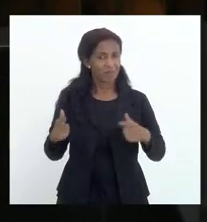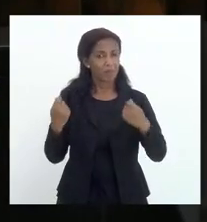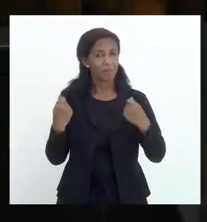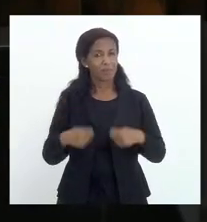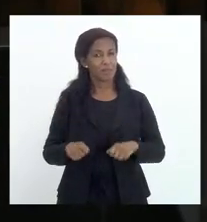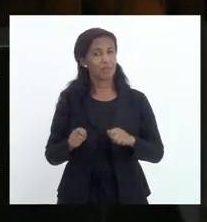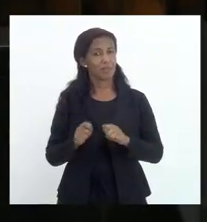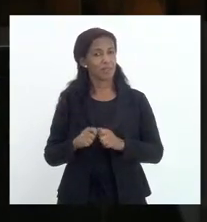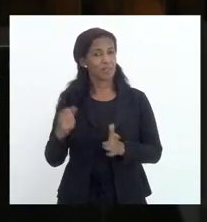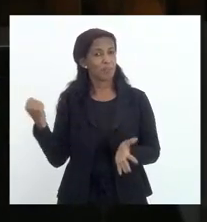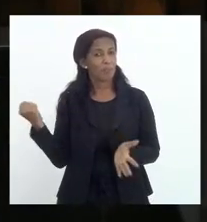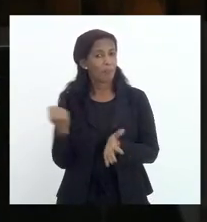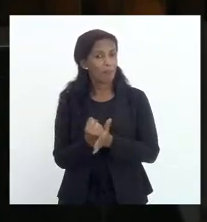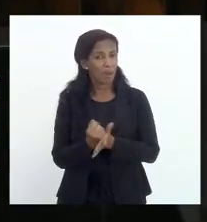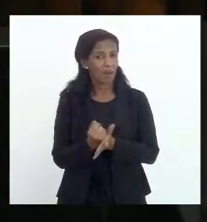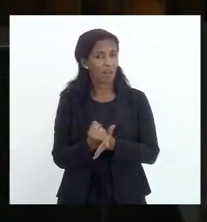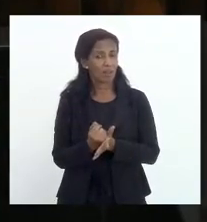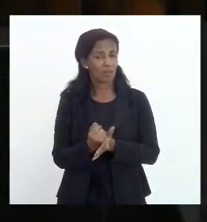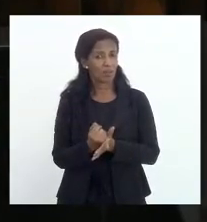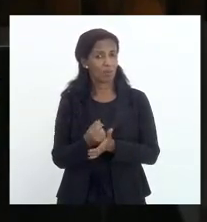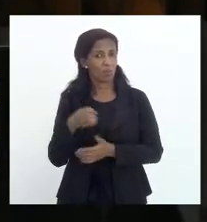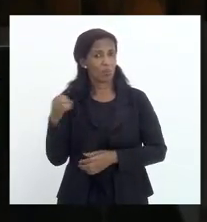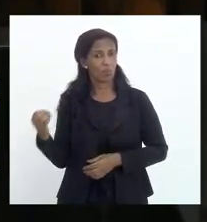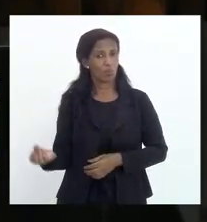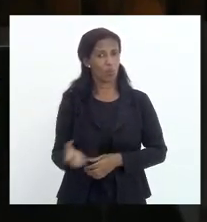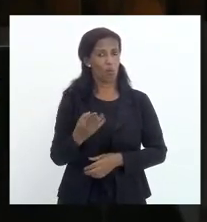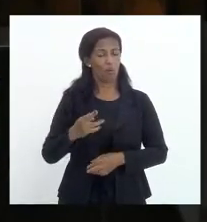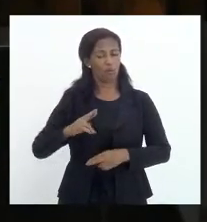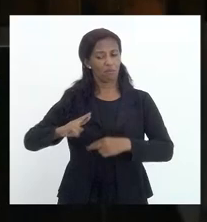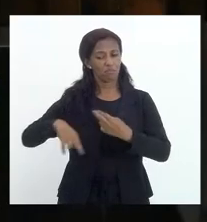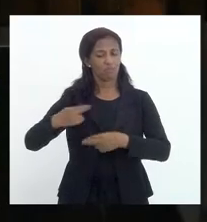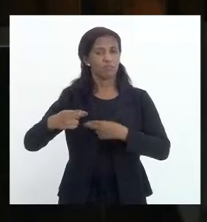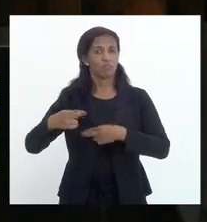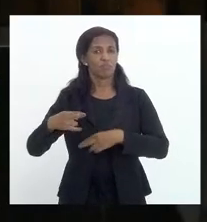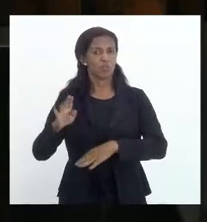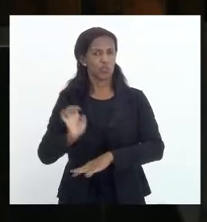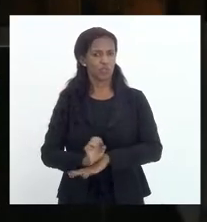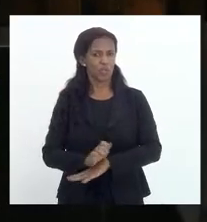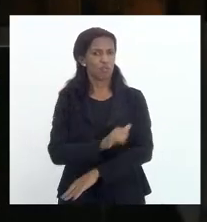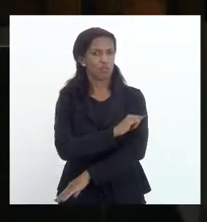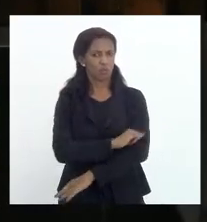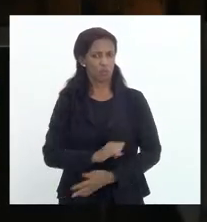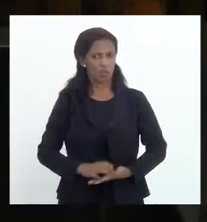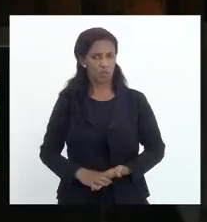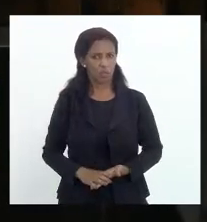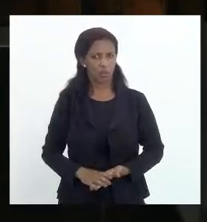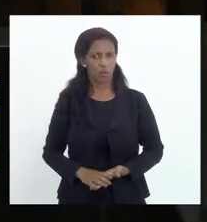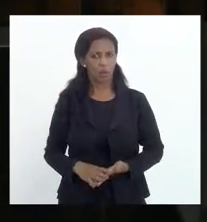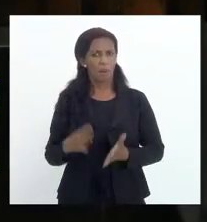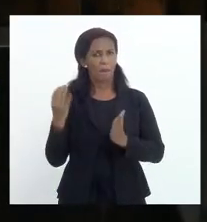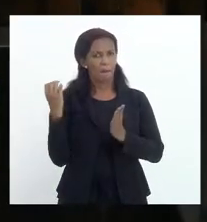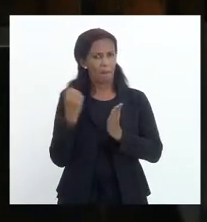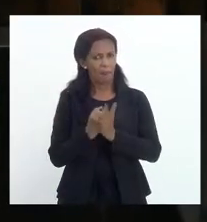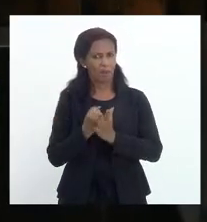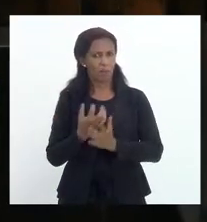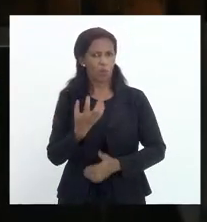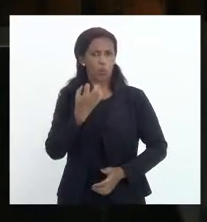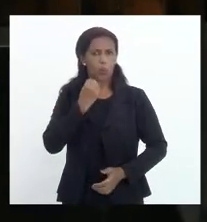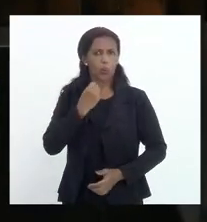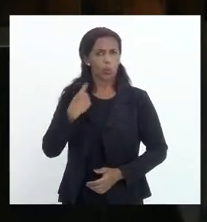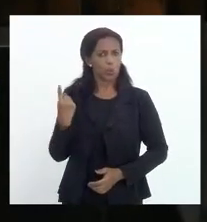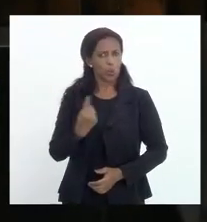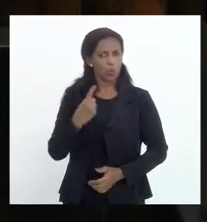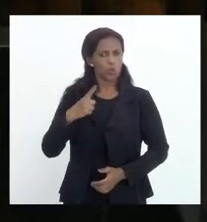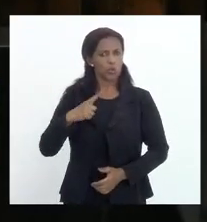precisamos fazer um pacto por uma nova reconstrução do Estado do Rio de Janeiro. E o maior patrimônio que nós temos é o nosso